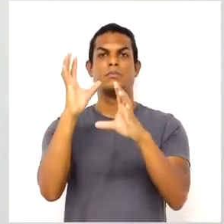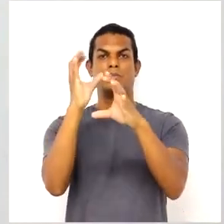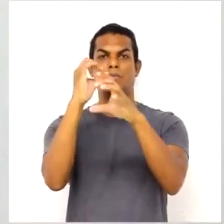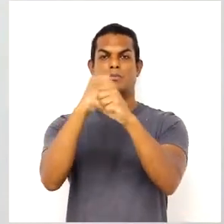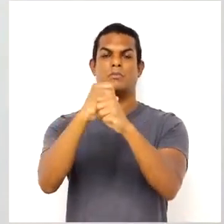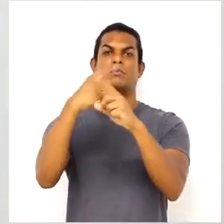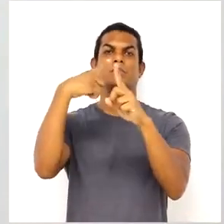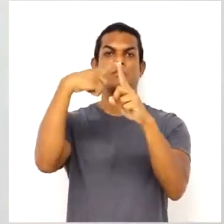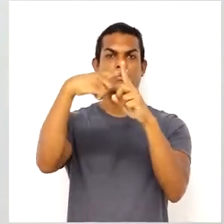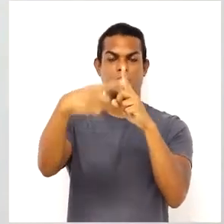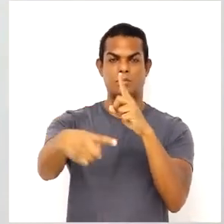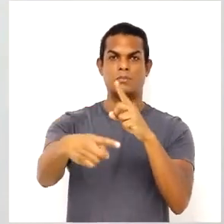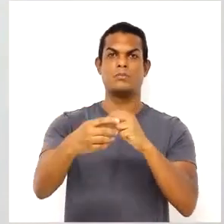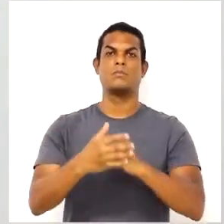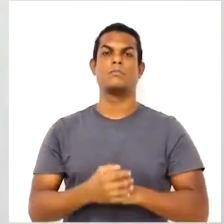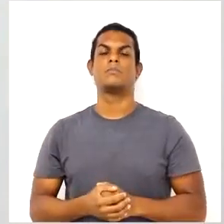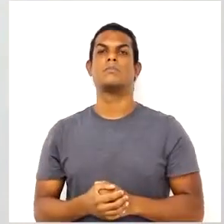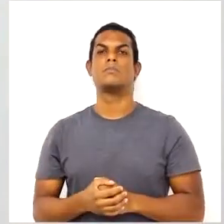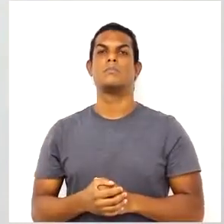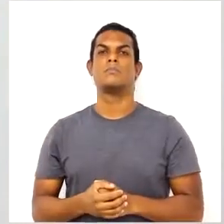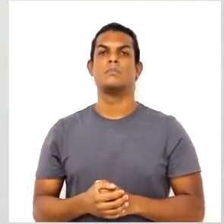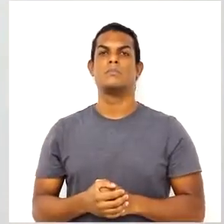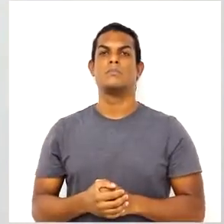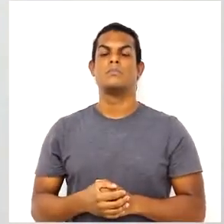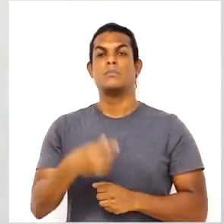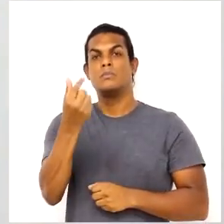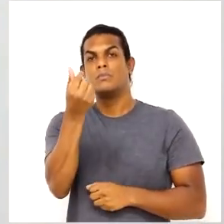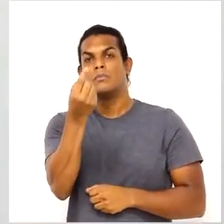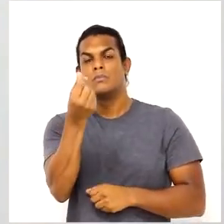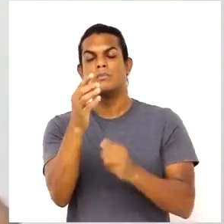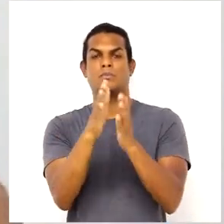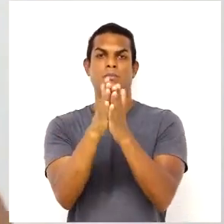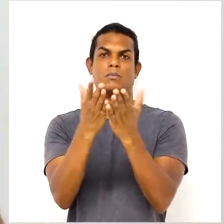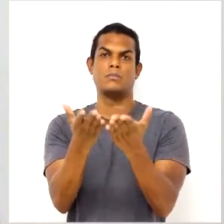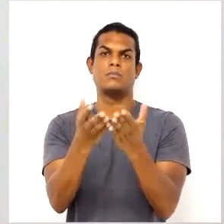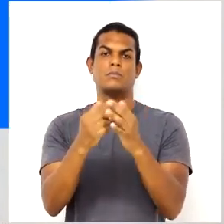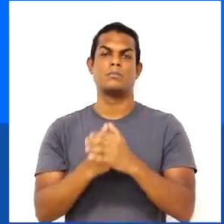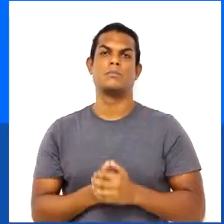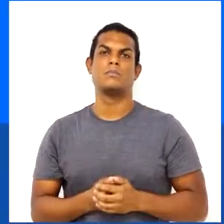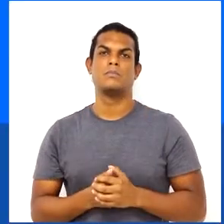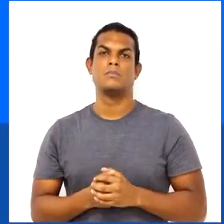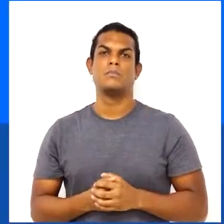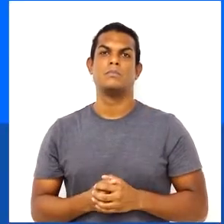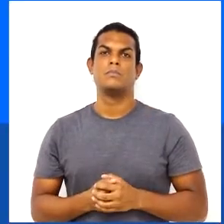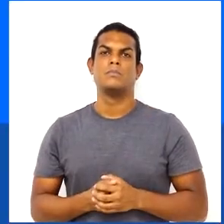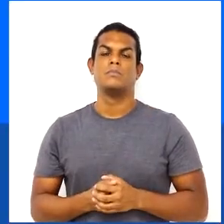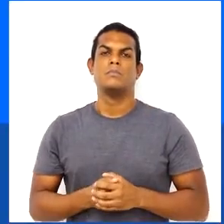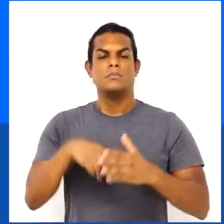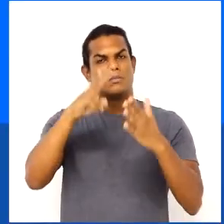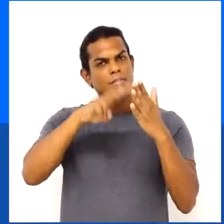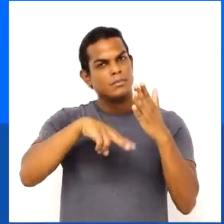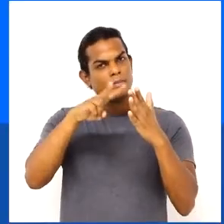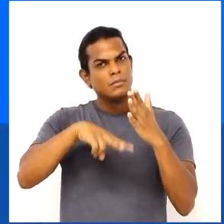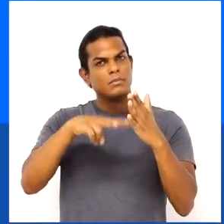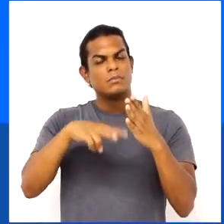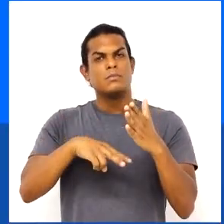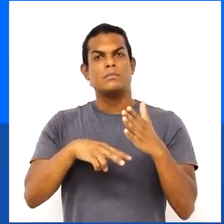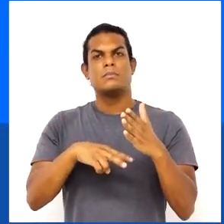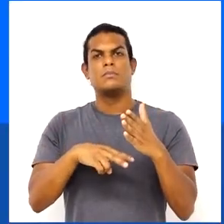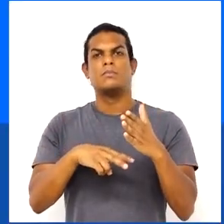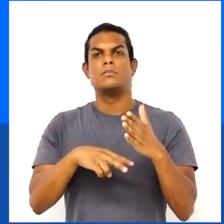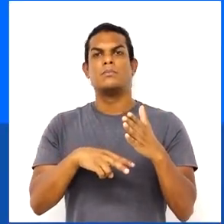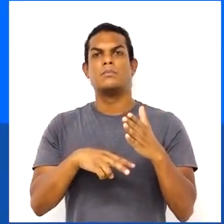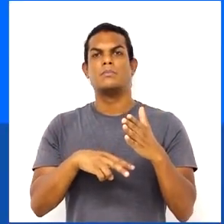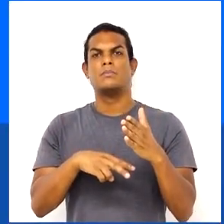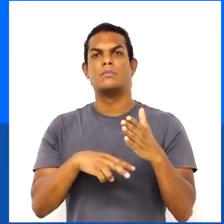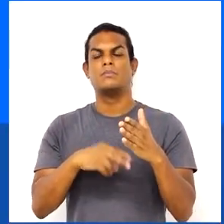calcular o valor médio dos preços dos livros. Vamos ler agora, em